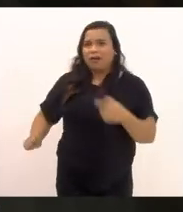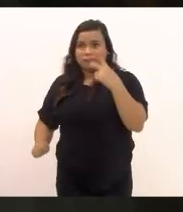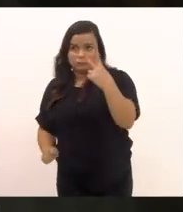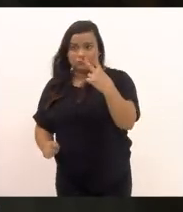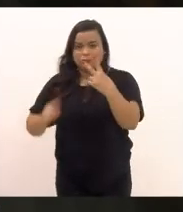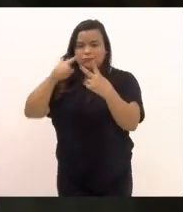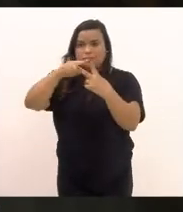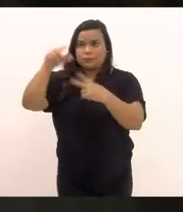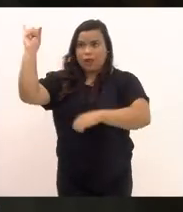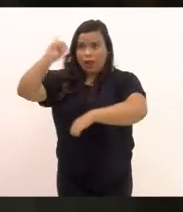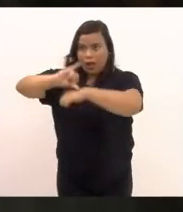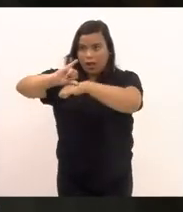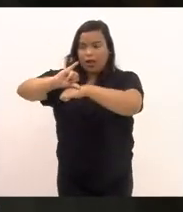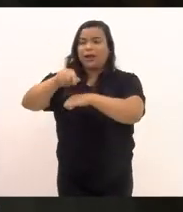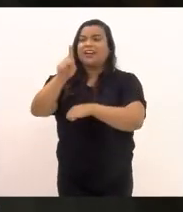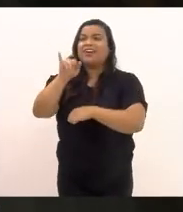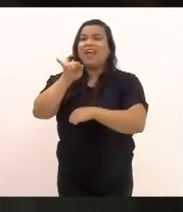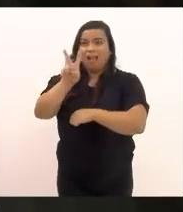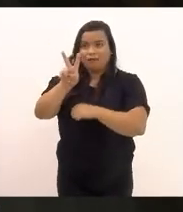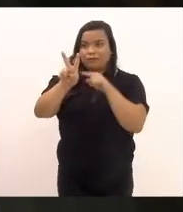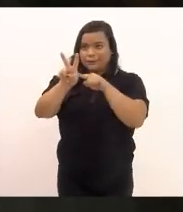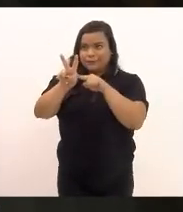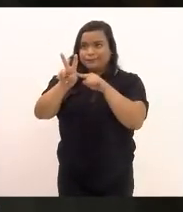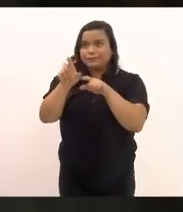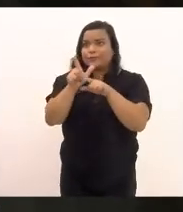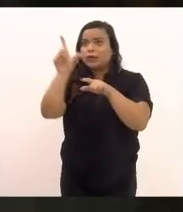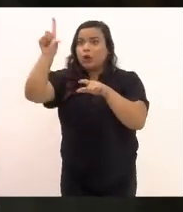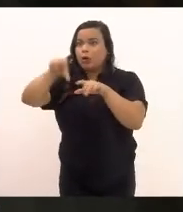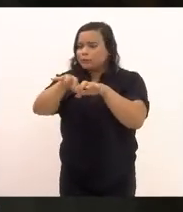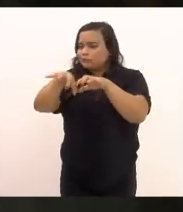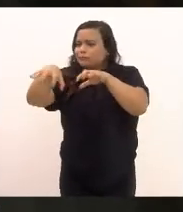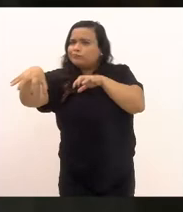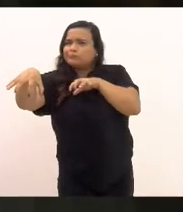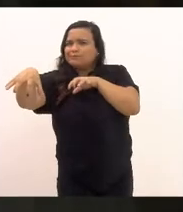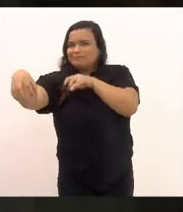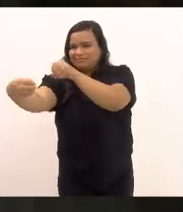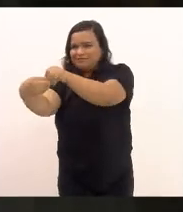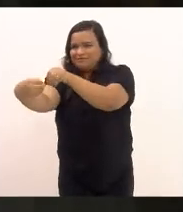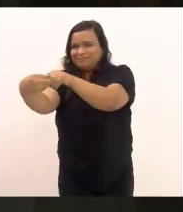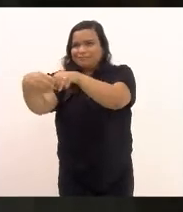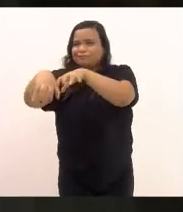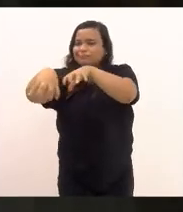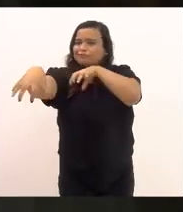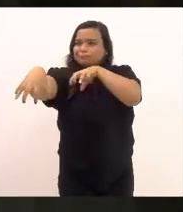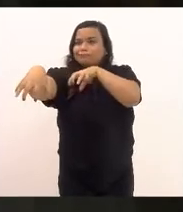capital, e uma outra região mais periférica.